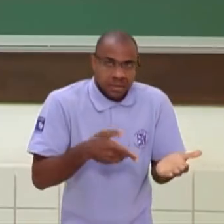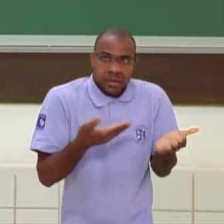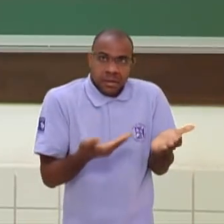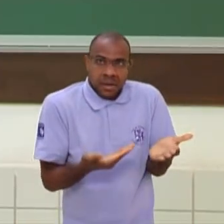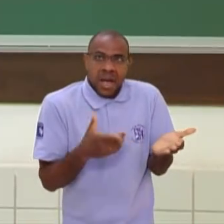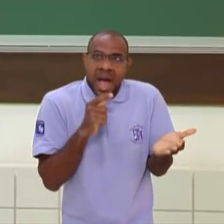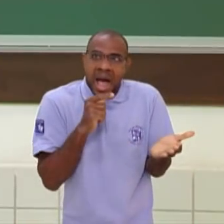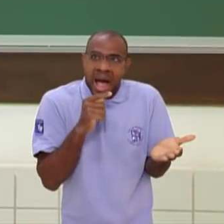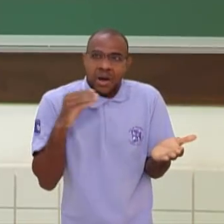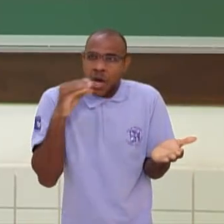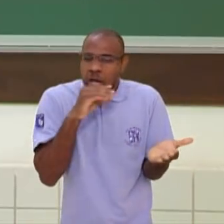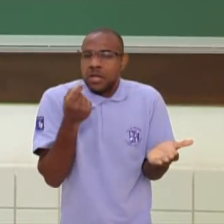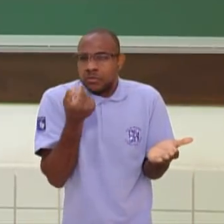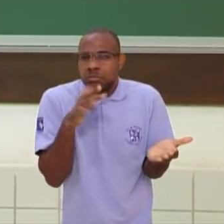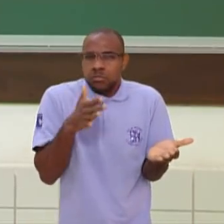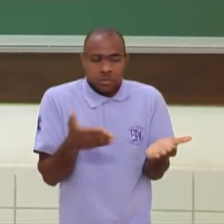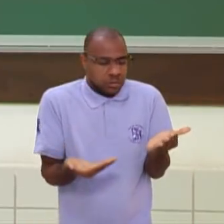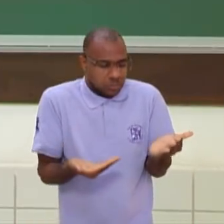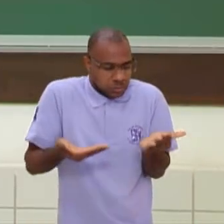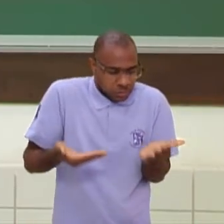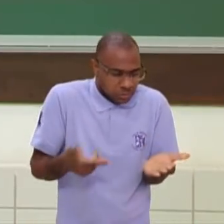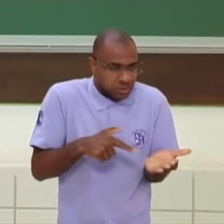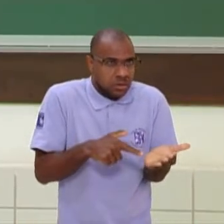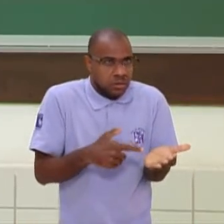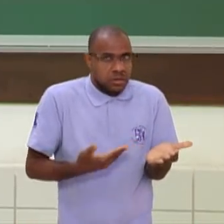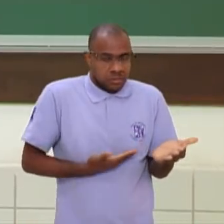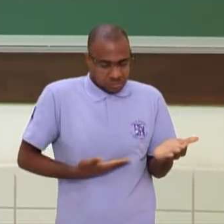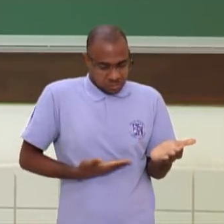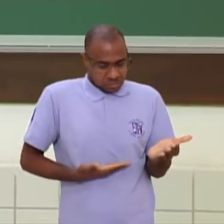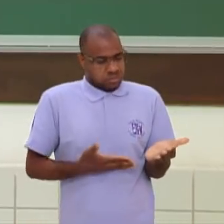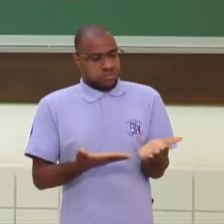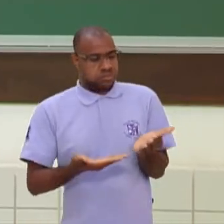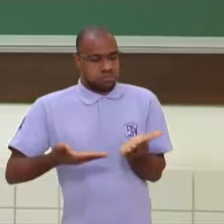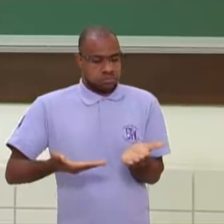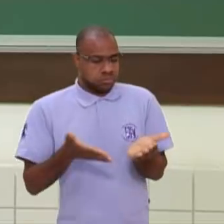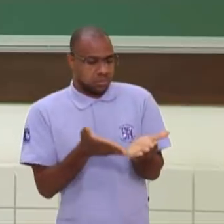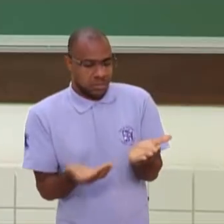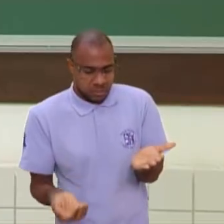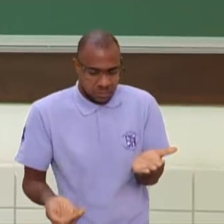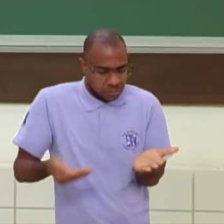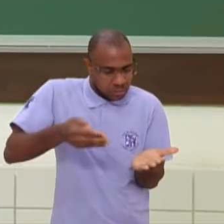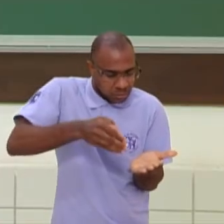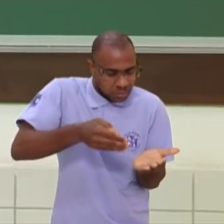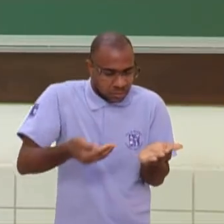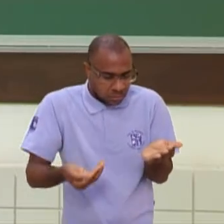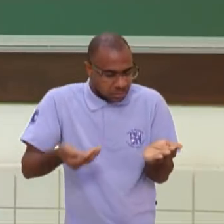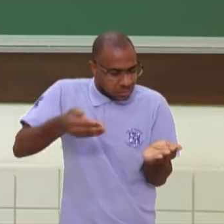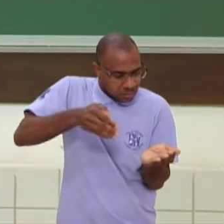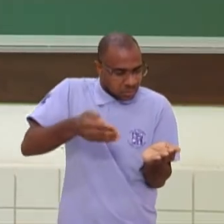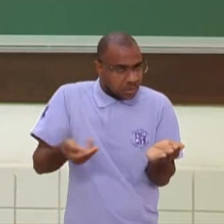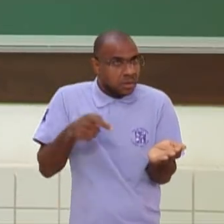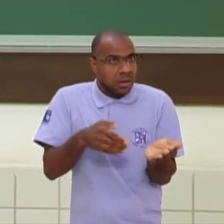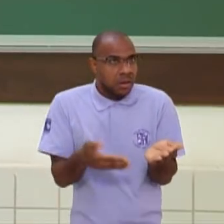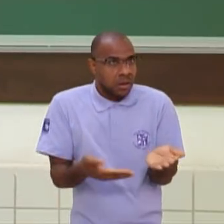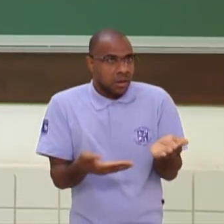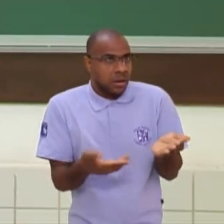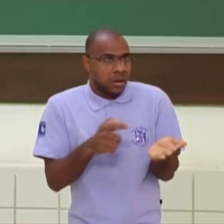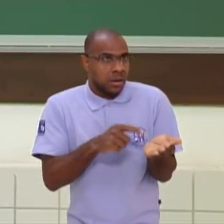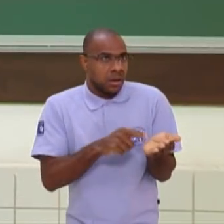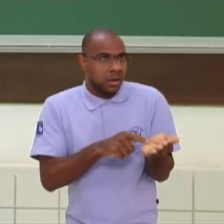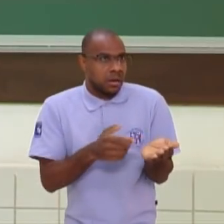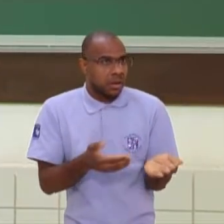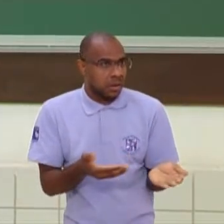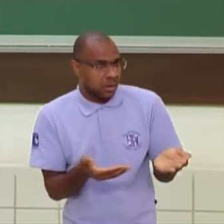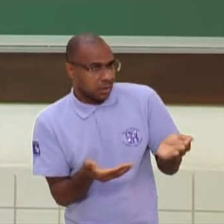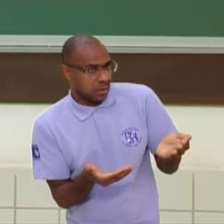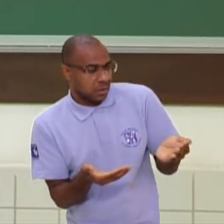água aquecida, a criança está com água ali até a altura da cintura, mais ou menos. Essa jovem mãe vai fazer o seguinte, ela coloca a mão desse jeito, assim, em